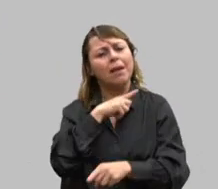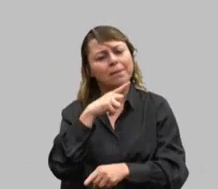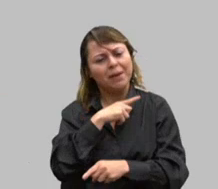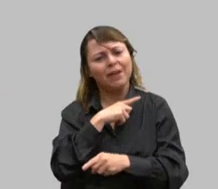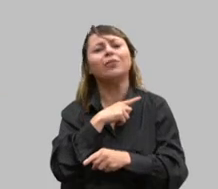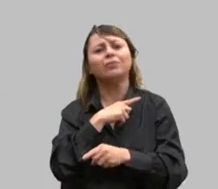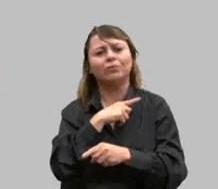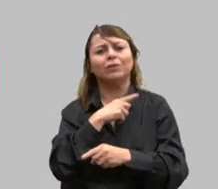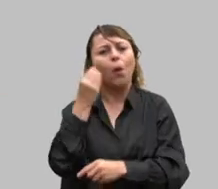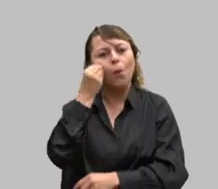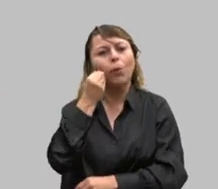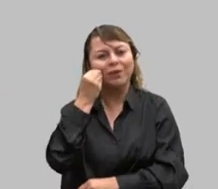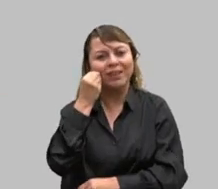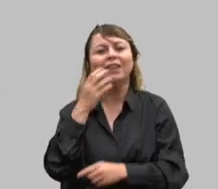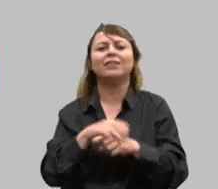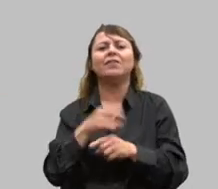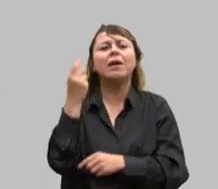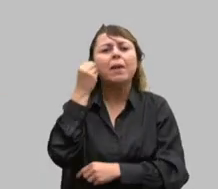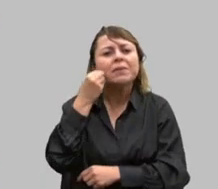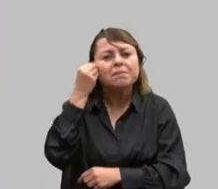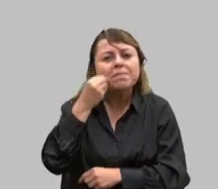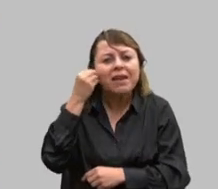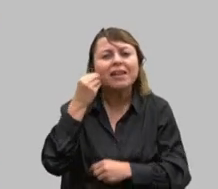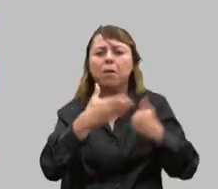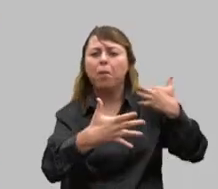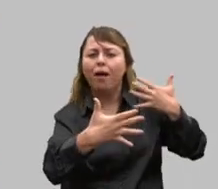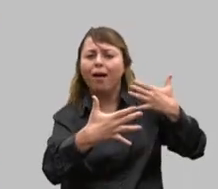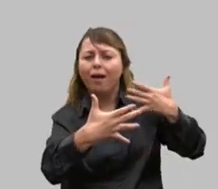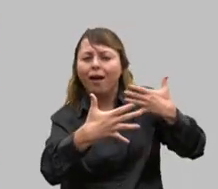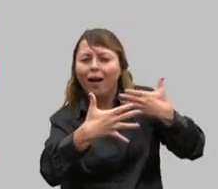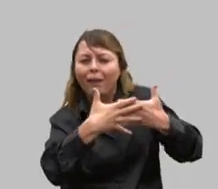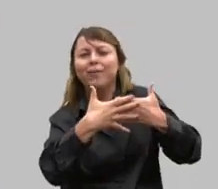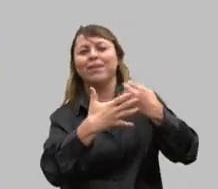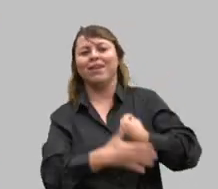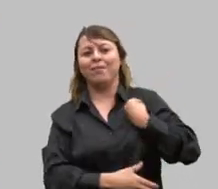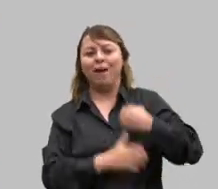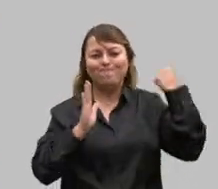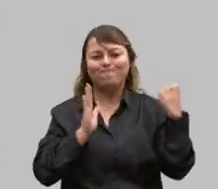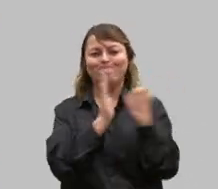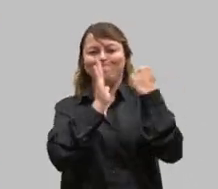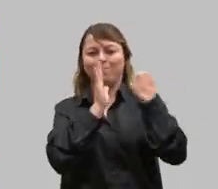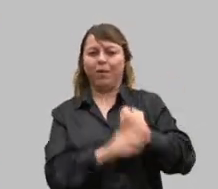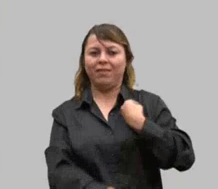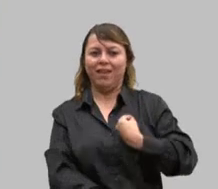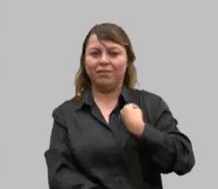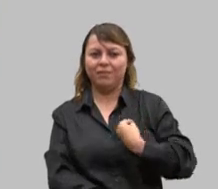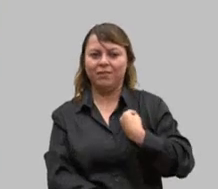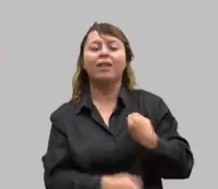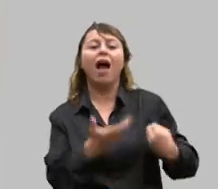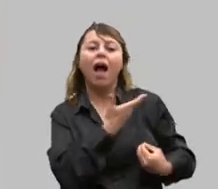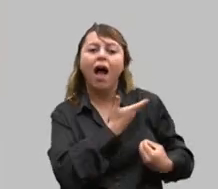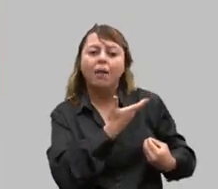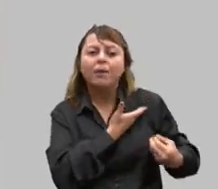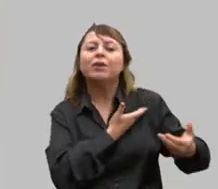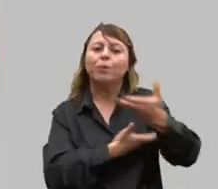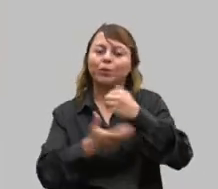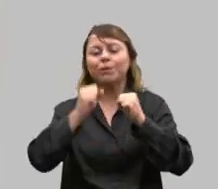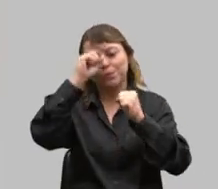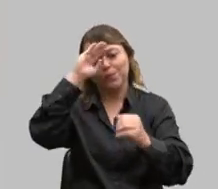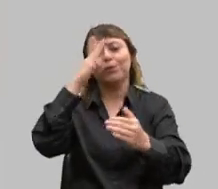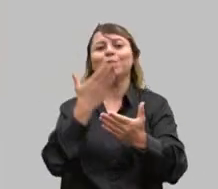vivemos experiências que vão nos marcar por toda a vida levaremos amigos a quem podemos confiar